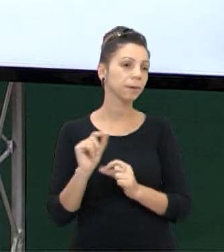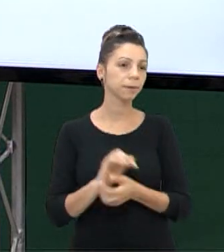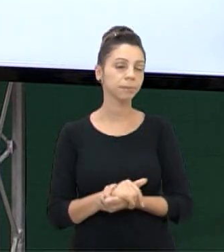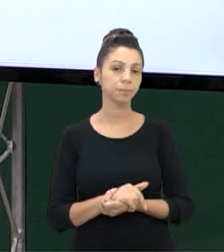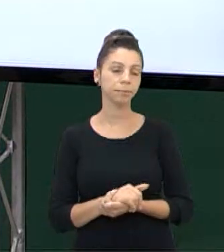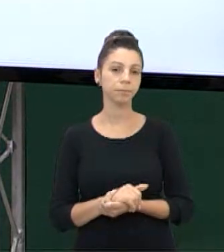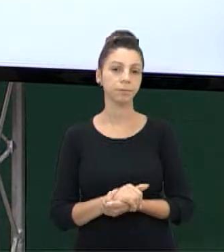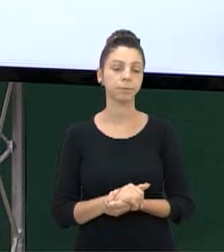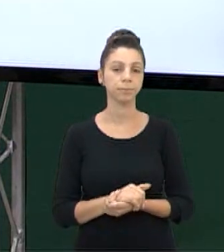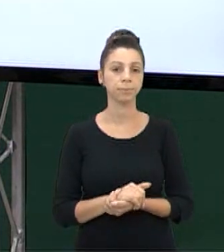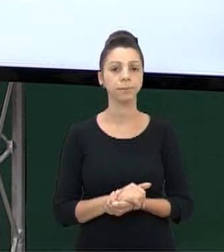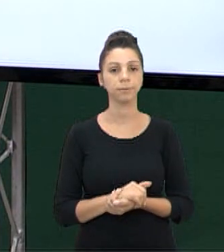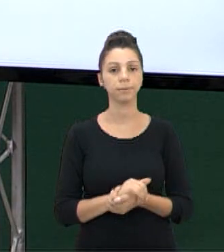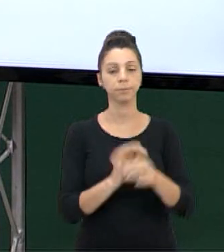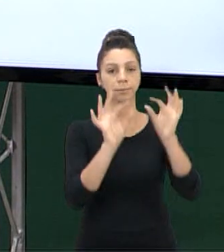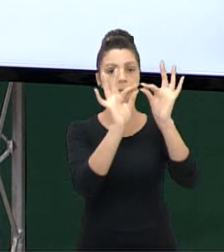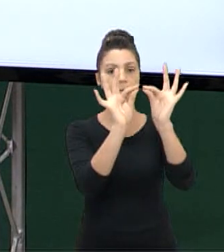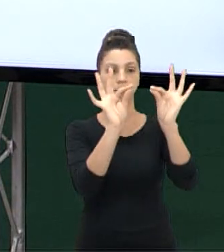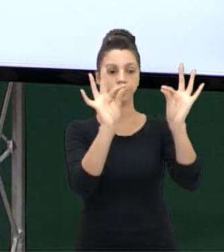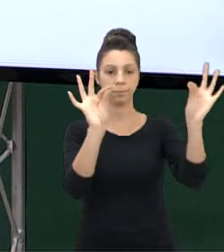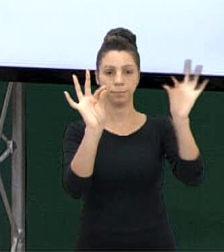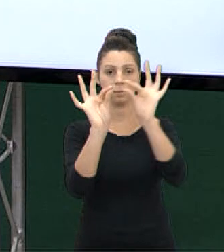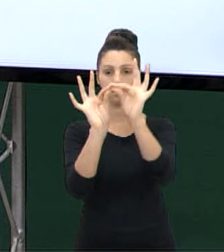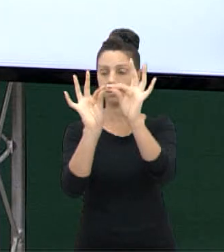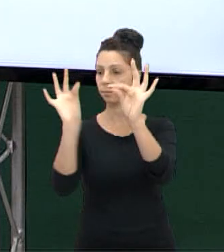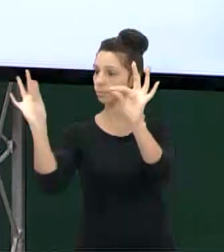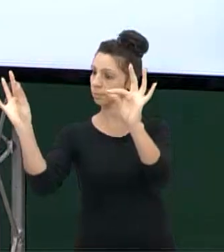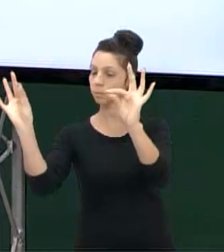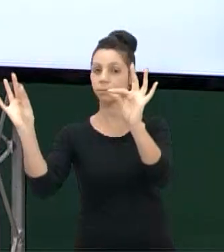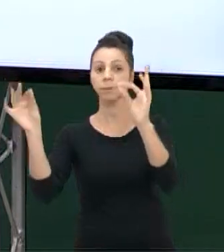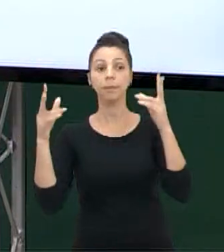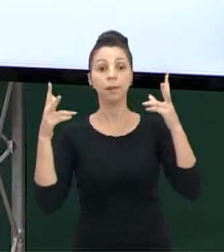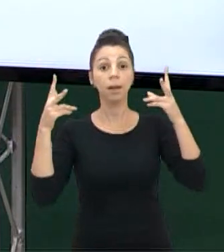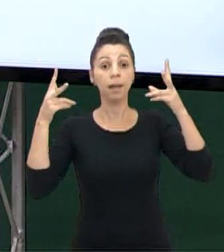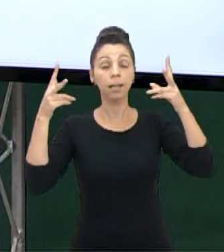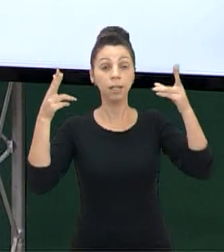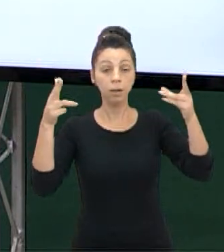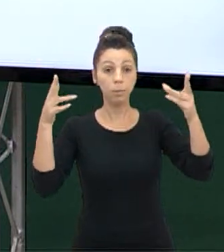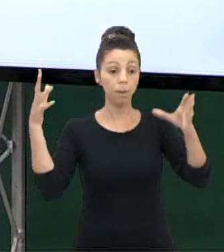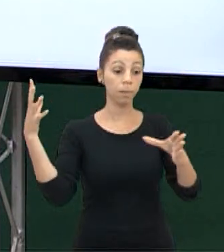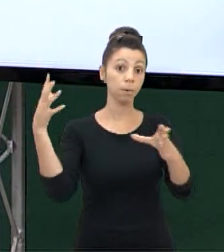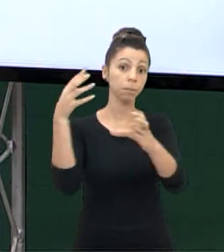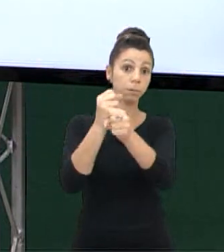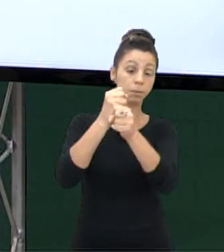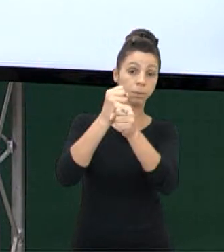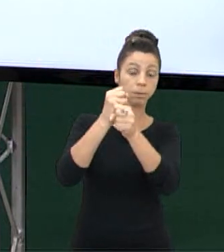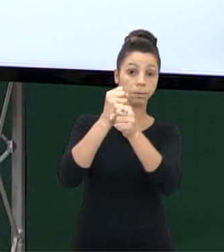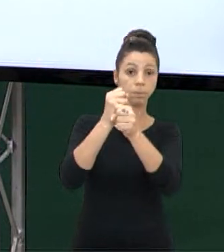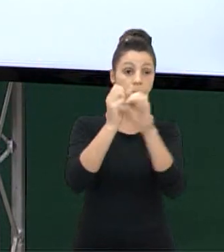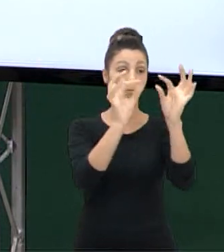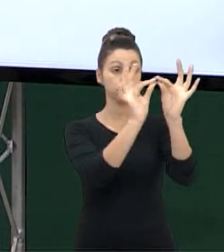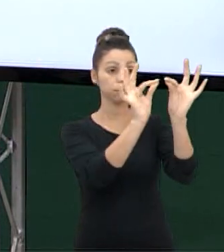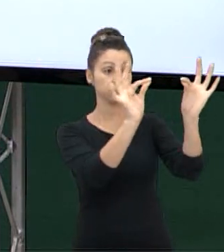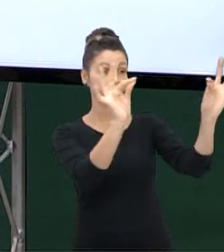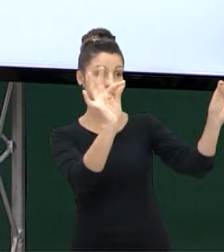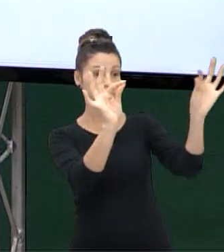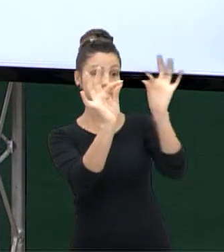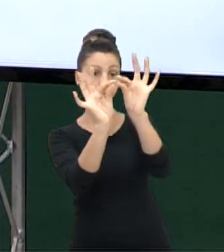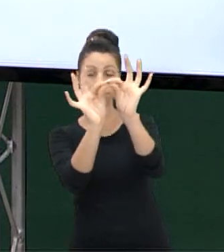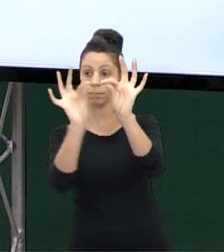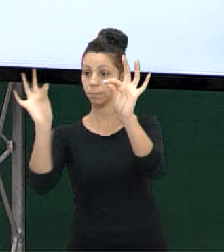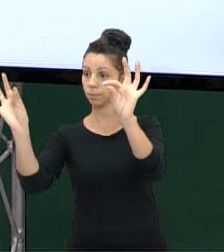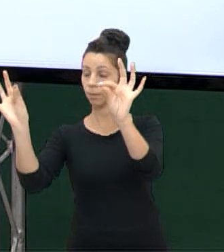E se a distância entre seus pontos centros é igual à soma das medidas de seus